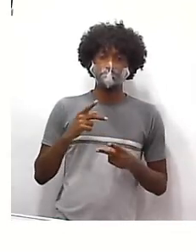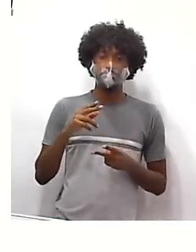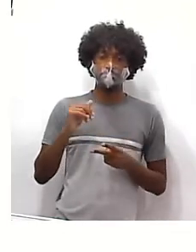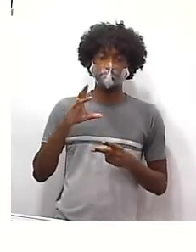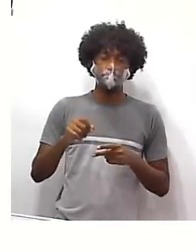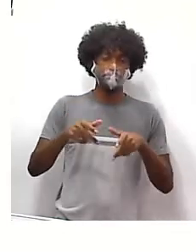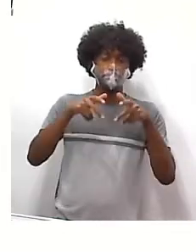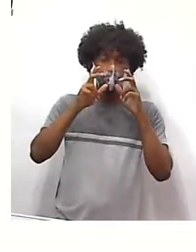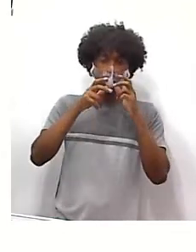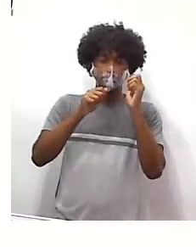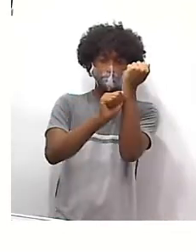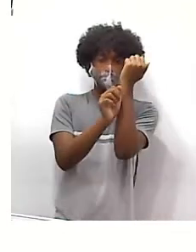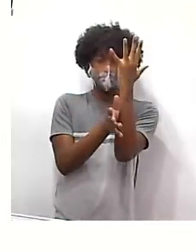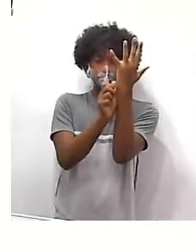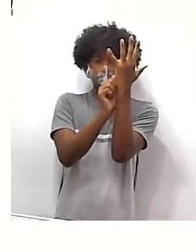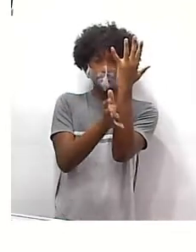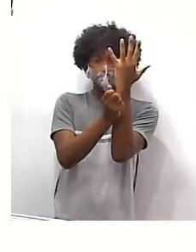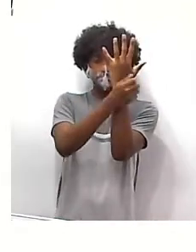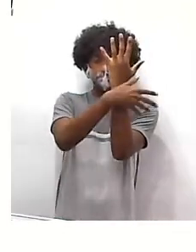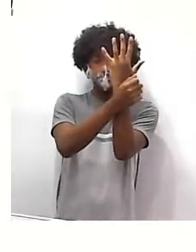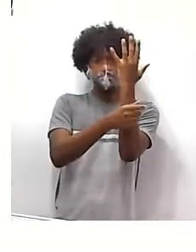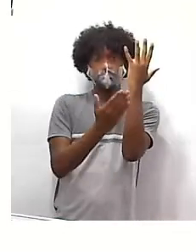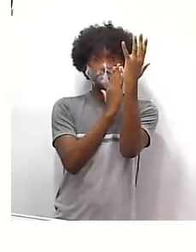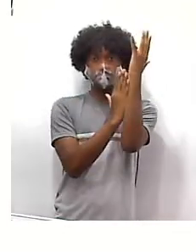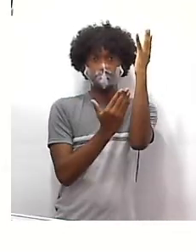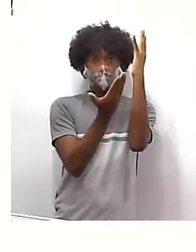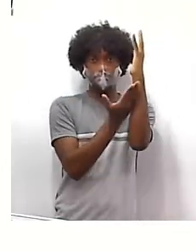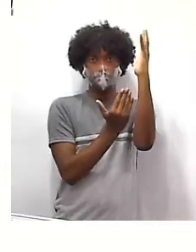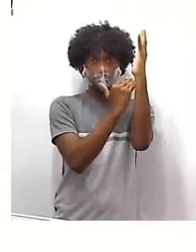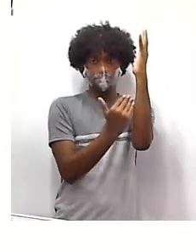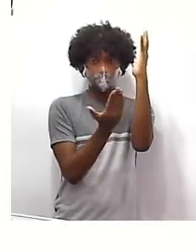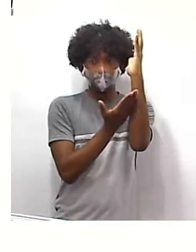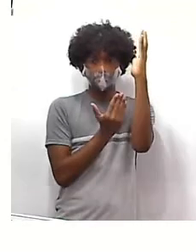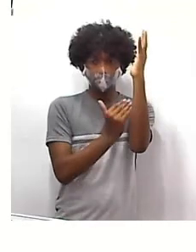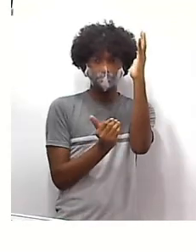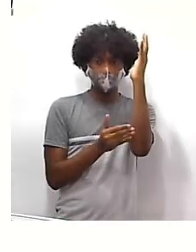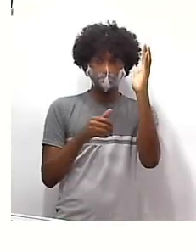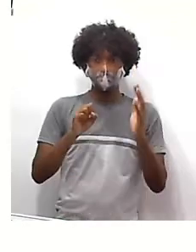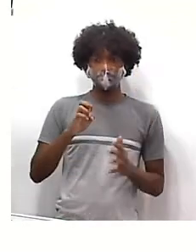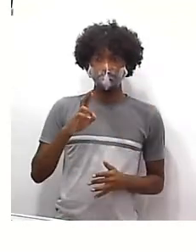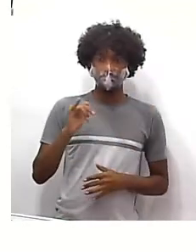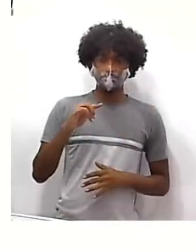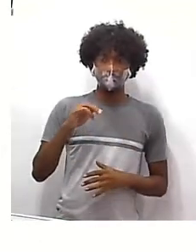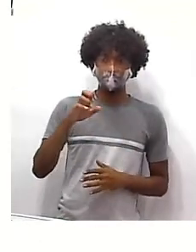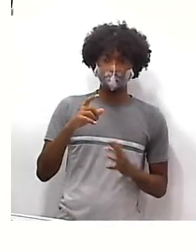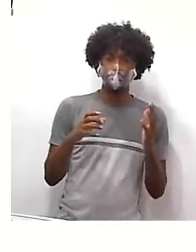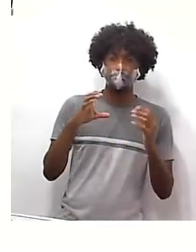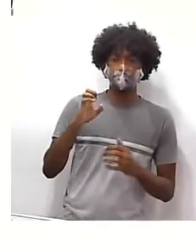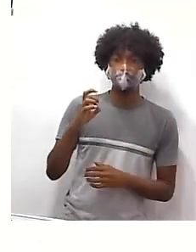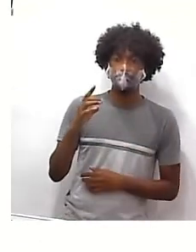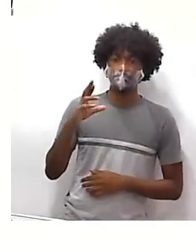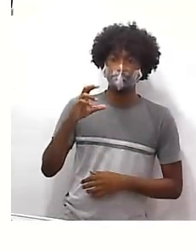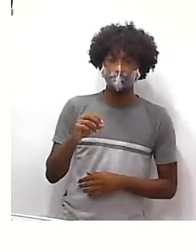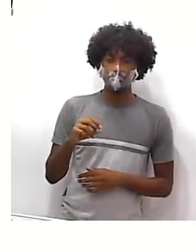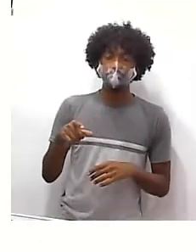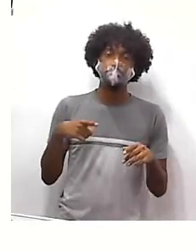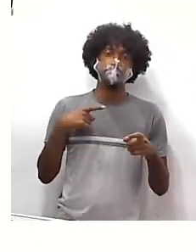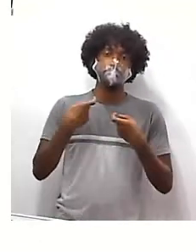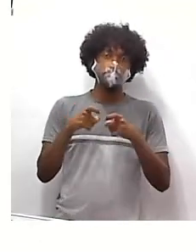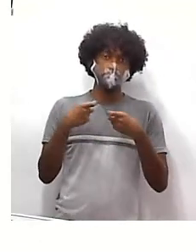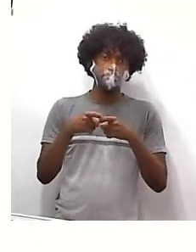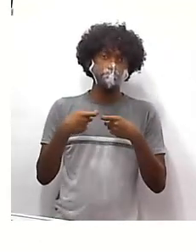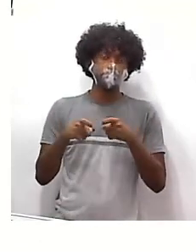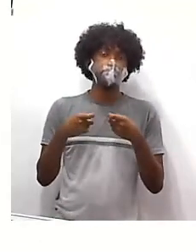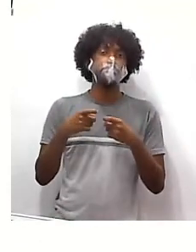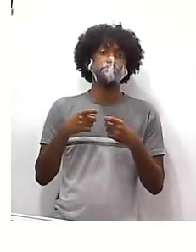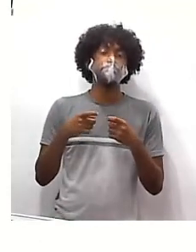a seringueira é linda, é uma das que eu acho mais bonitas. O cedro, a castanheira, são árvores que